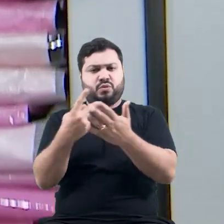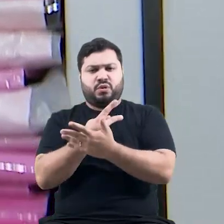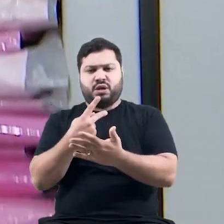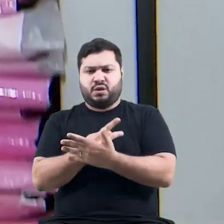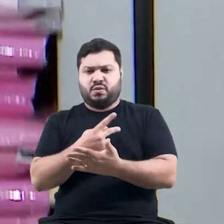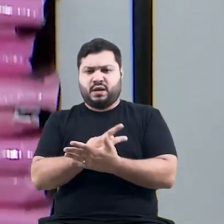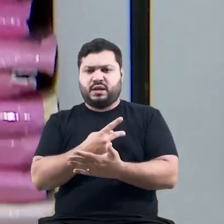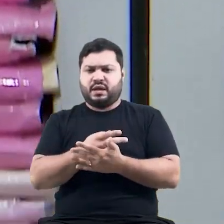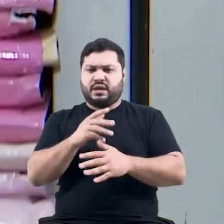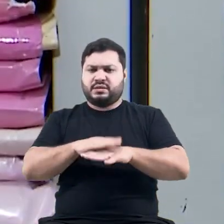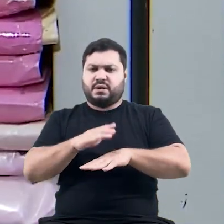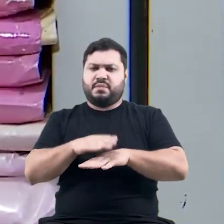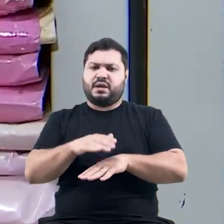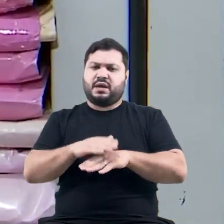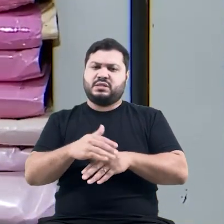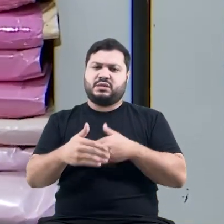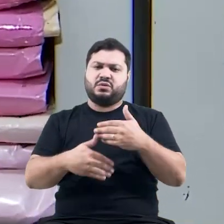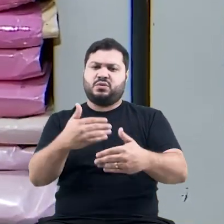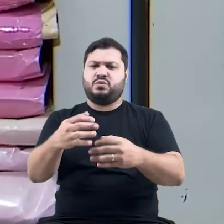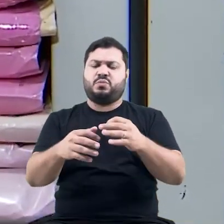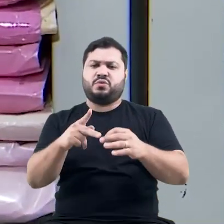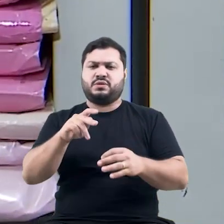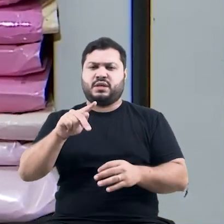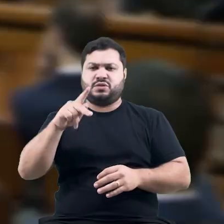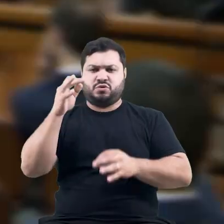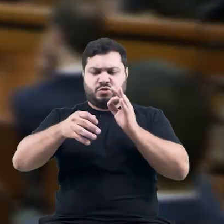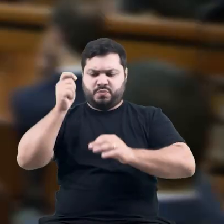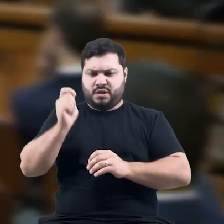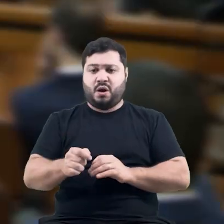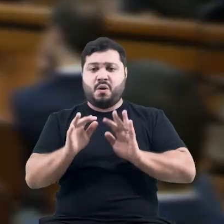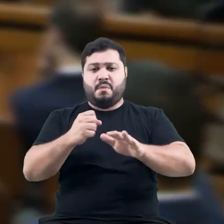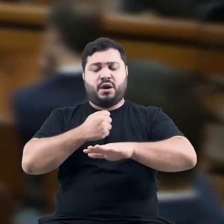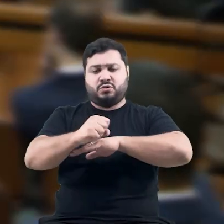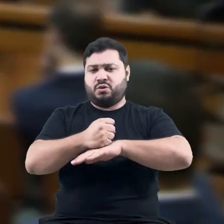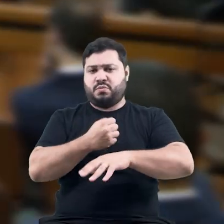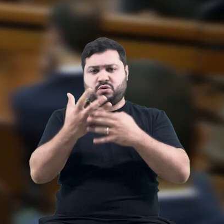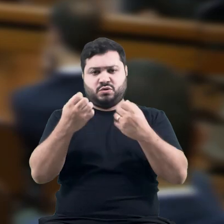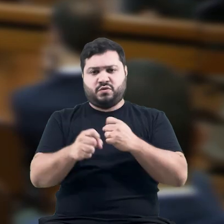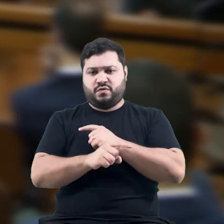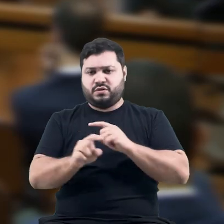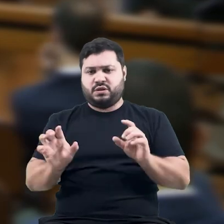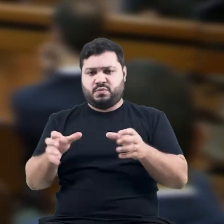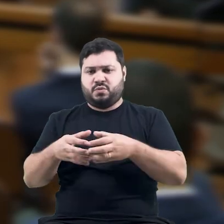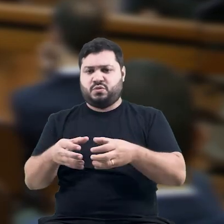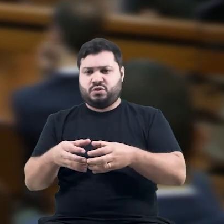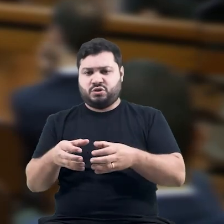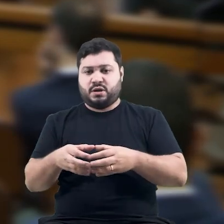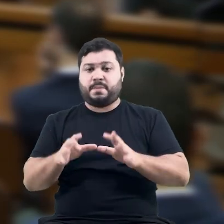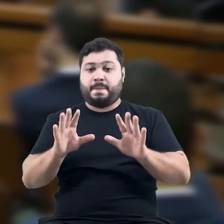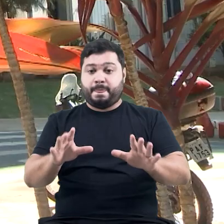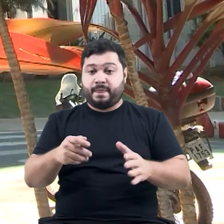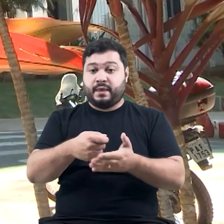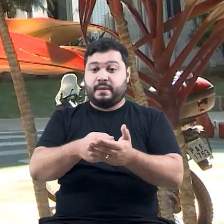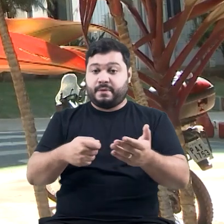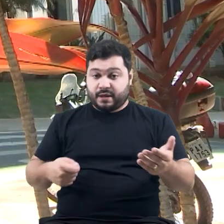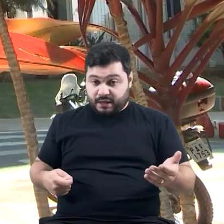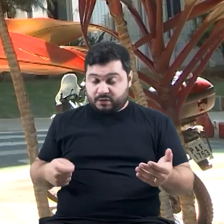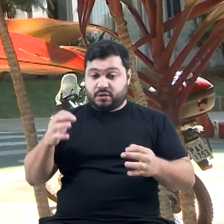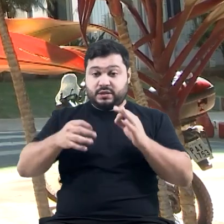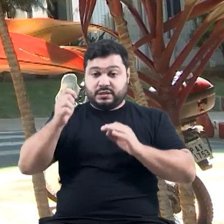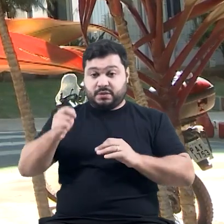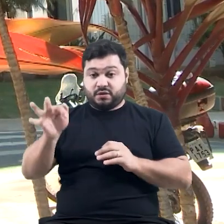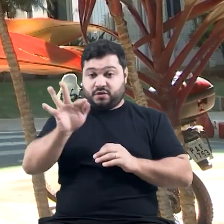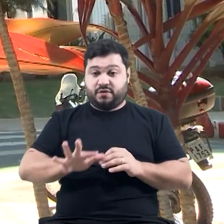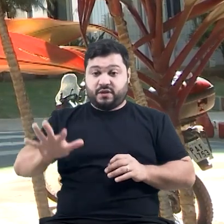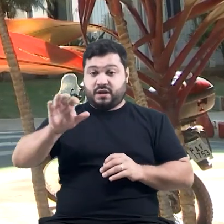apontou irregularidades na aplicação do processo penal. Mas os argumentos não foram aceitos pelo colegiado. Para a